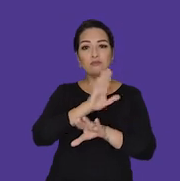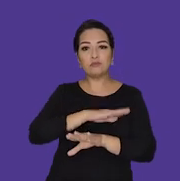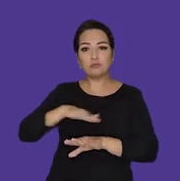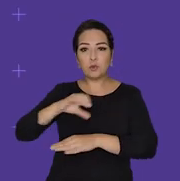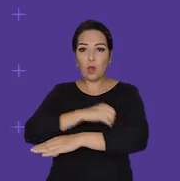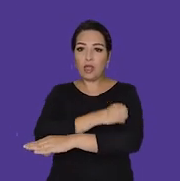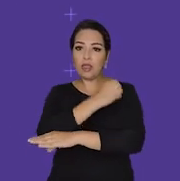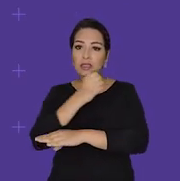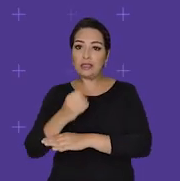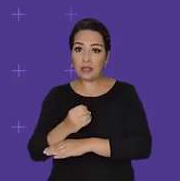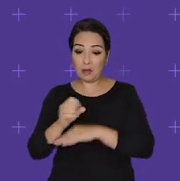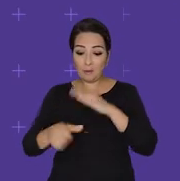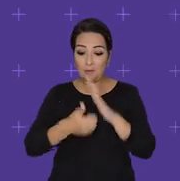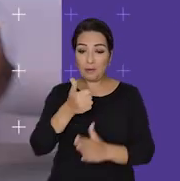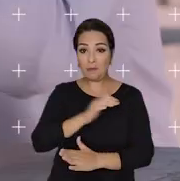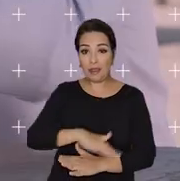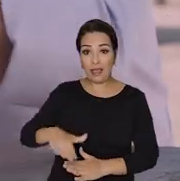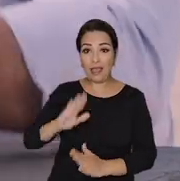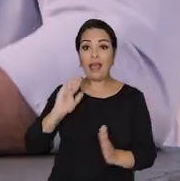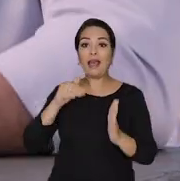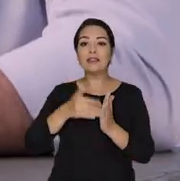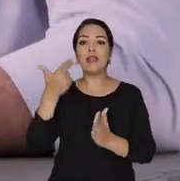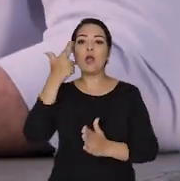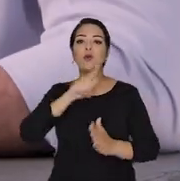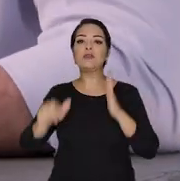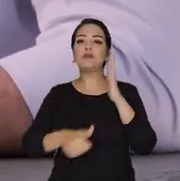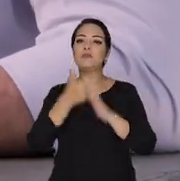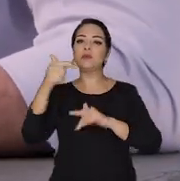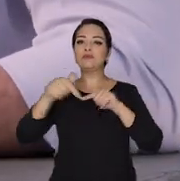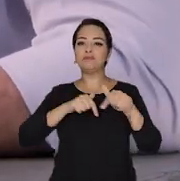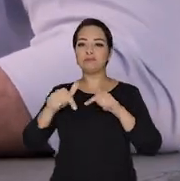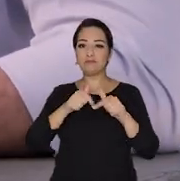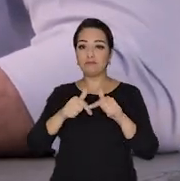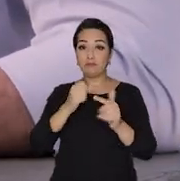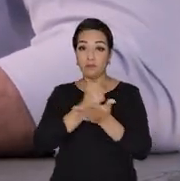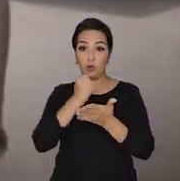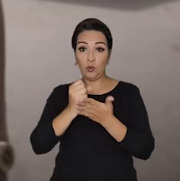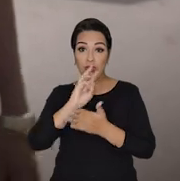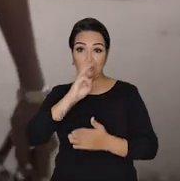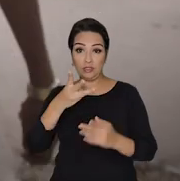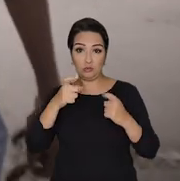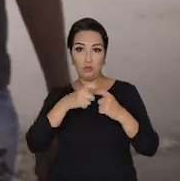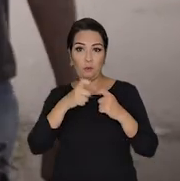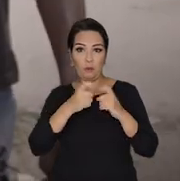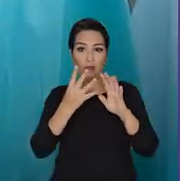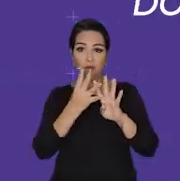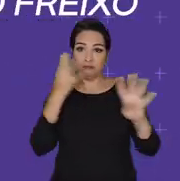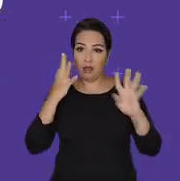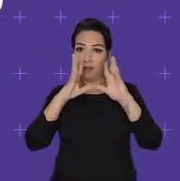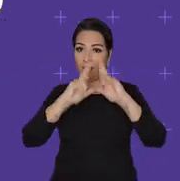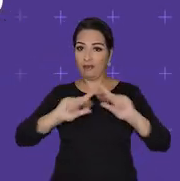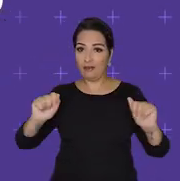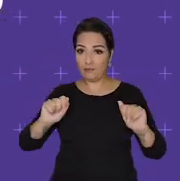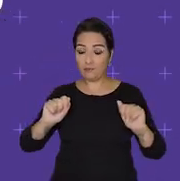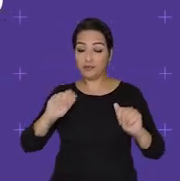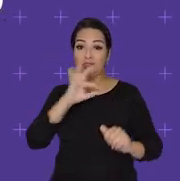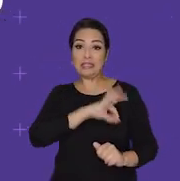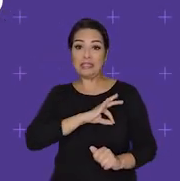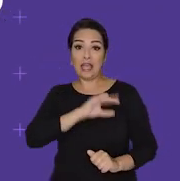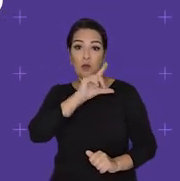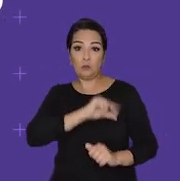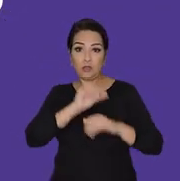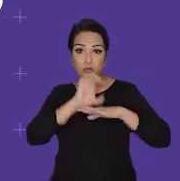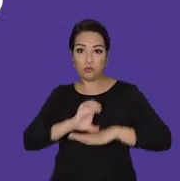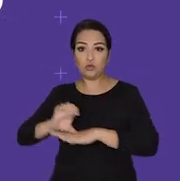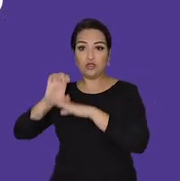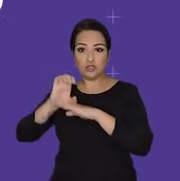trabalhar como explicadores nas escolas. Fazer uma corrente de educação integral da primeira infância até o primeiro emprego. Contratar 3 mil